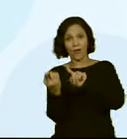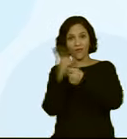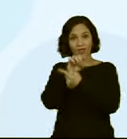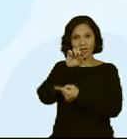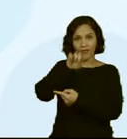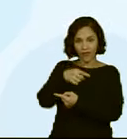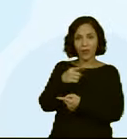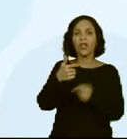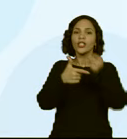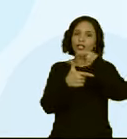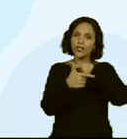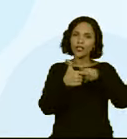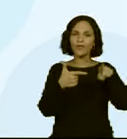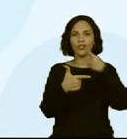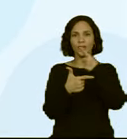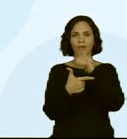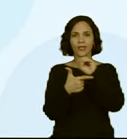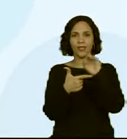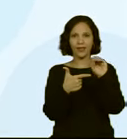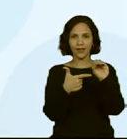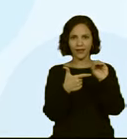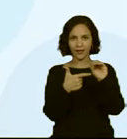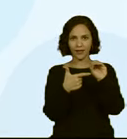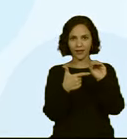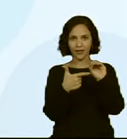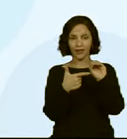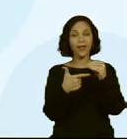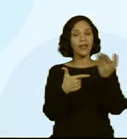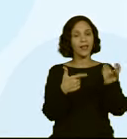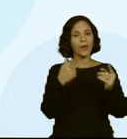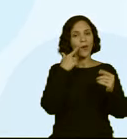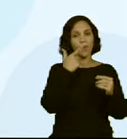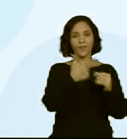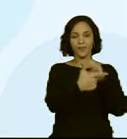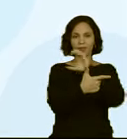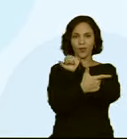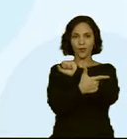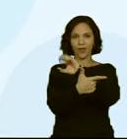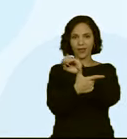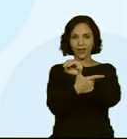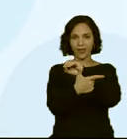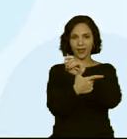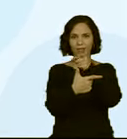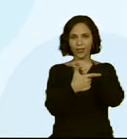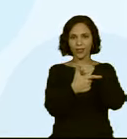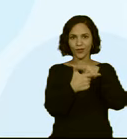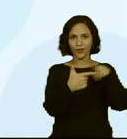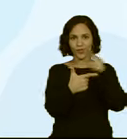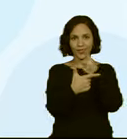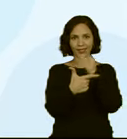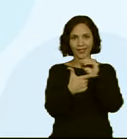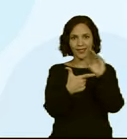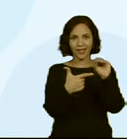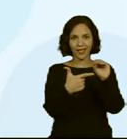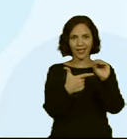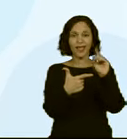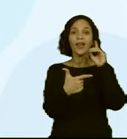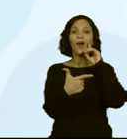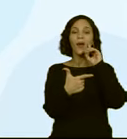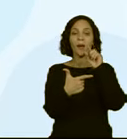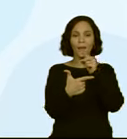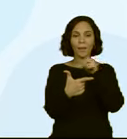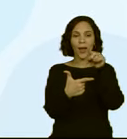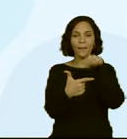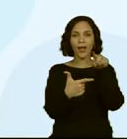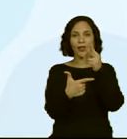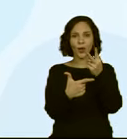decimal a gente vai dividir por 100 então a gente sabe que 80 / sem é só andar dois duas